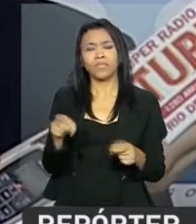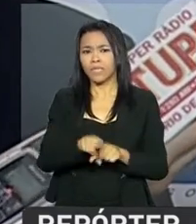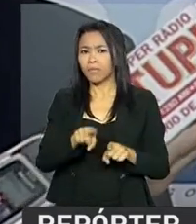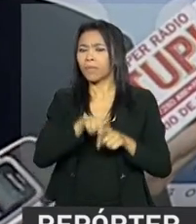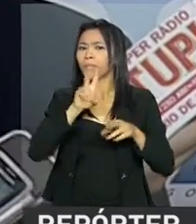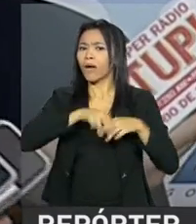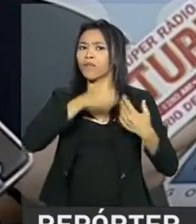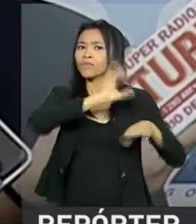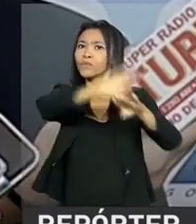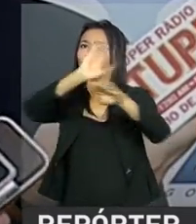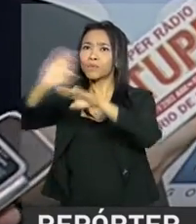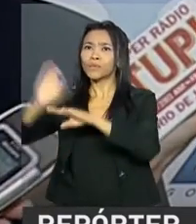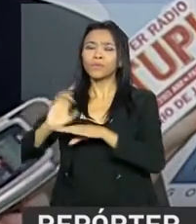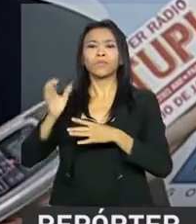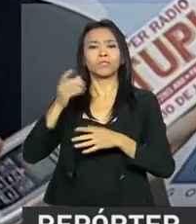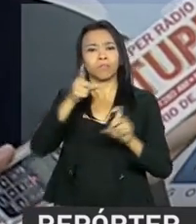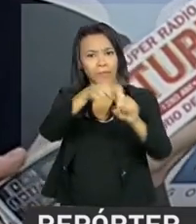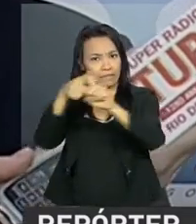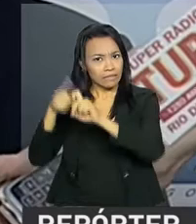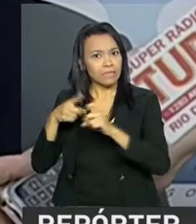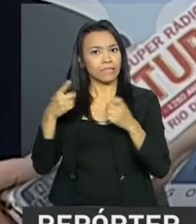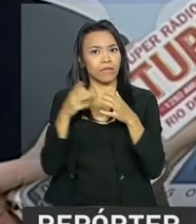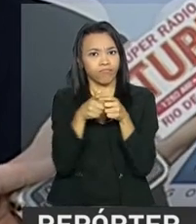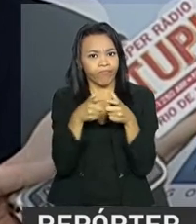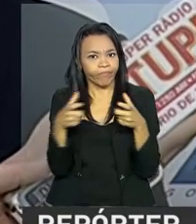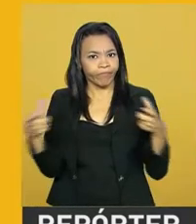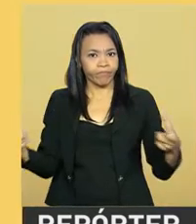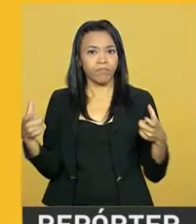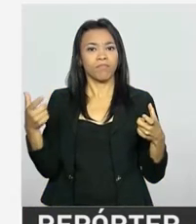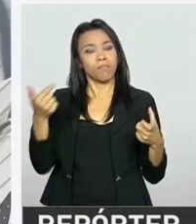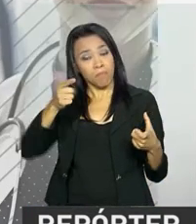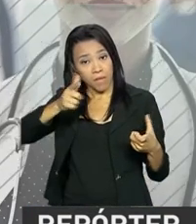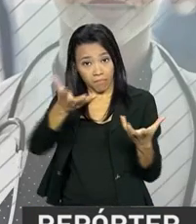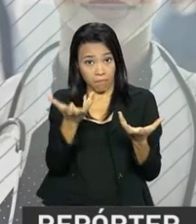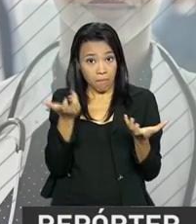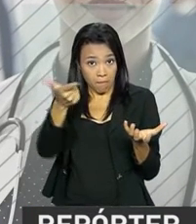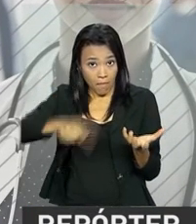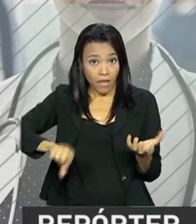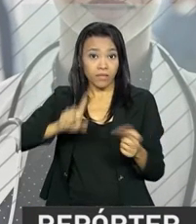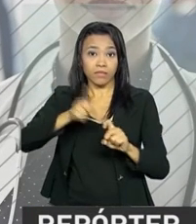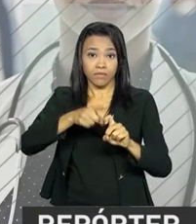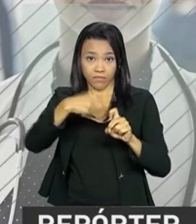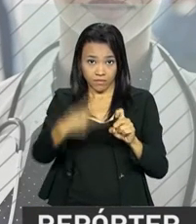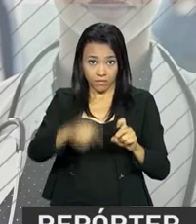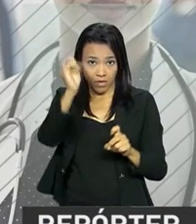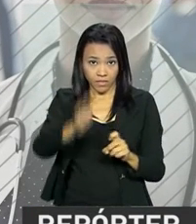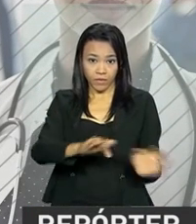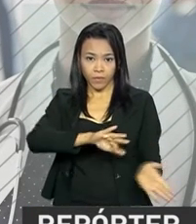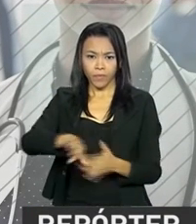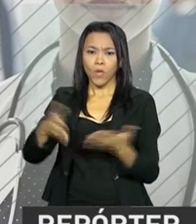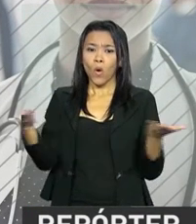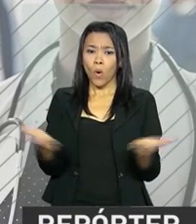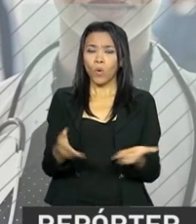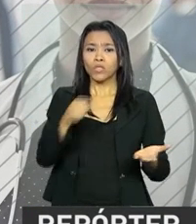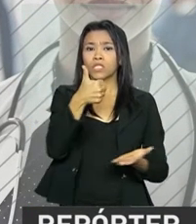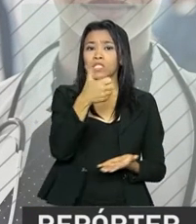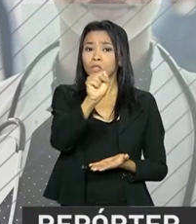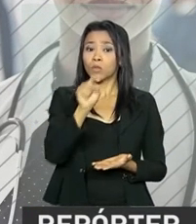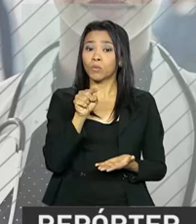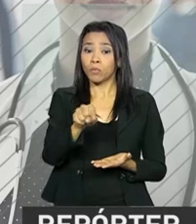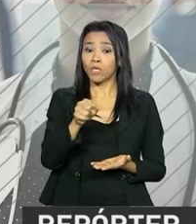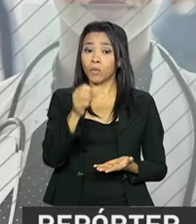e ampliação da residência médica, que mais brasileiros ocupem essas vagas. Atualmente, o programa tem 18.200